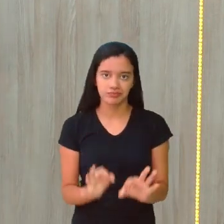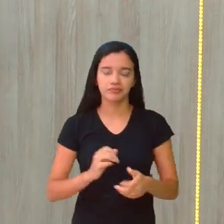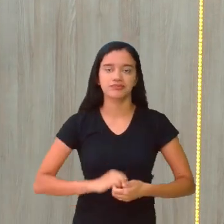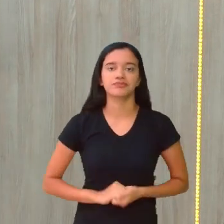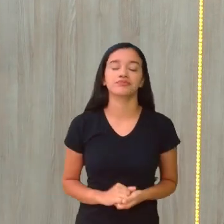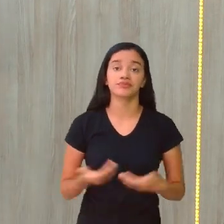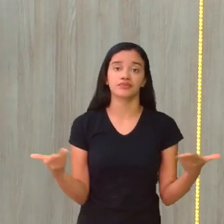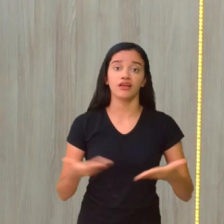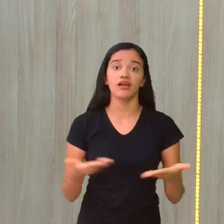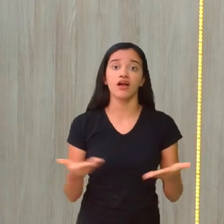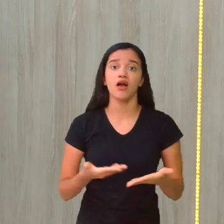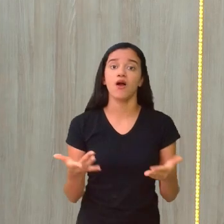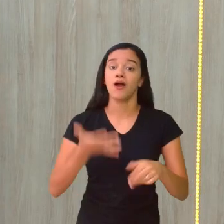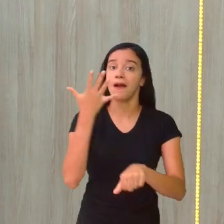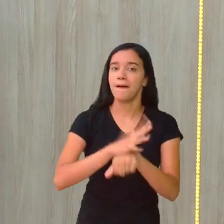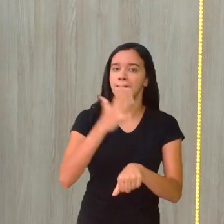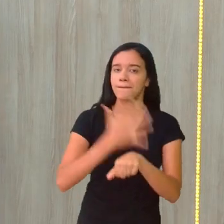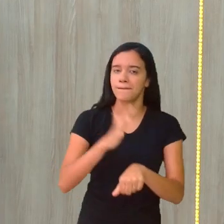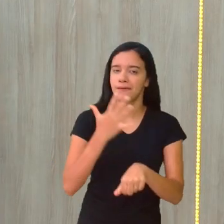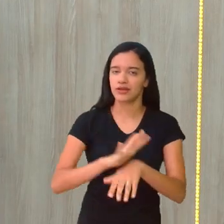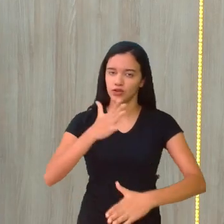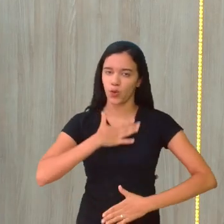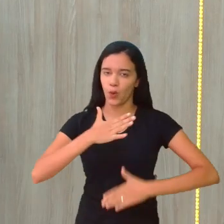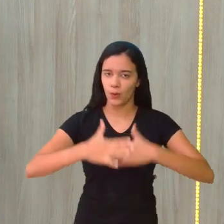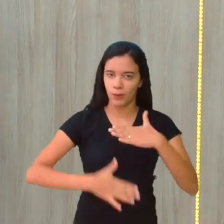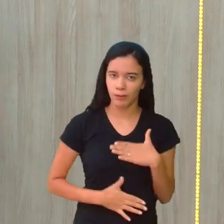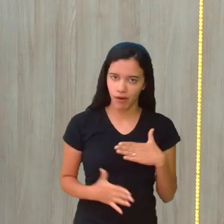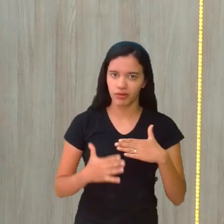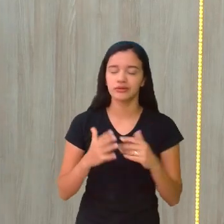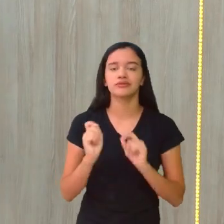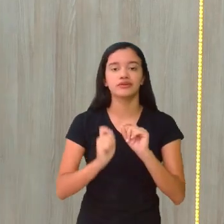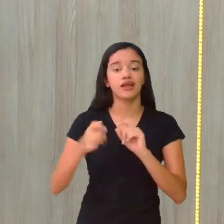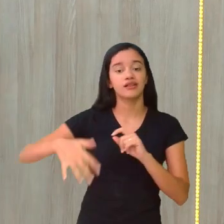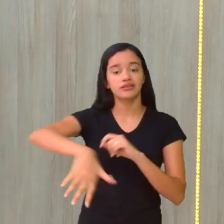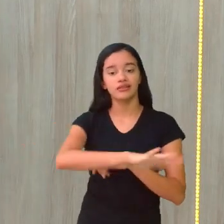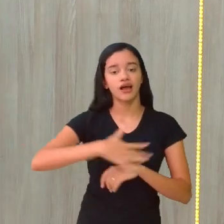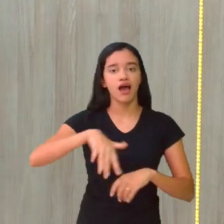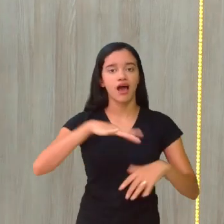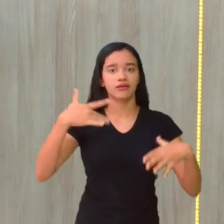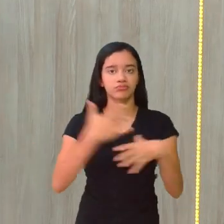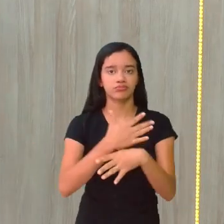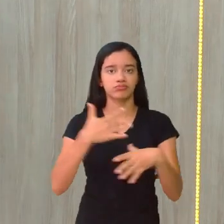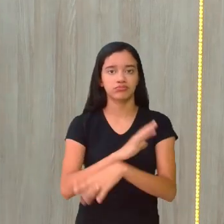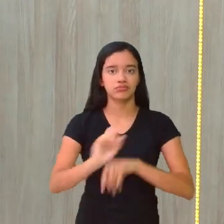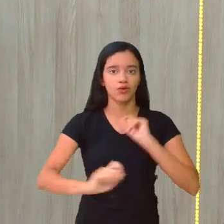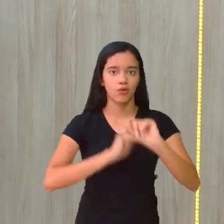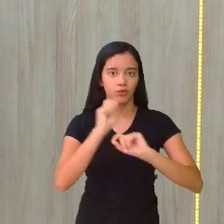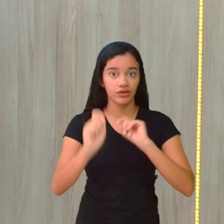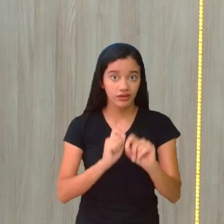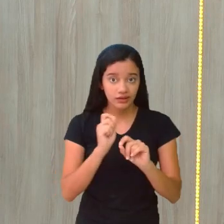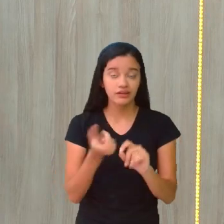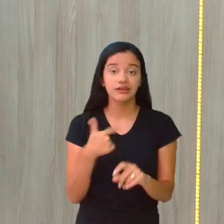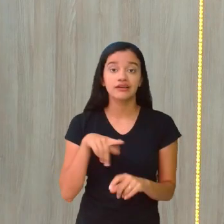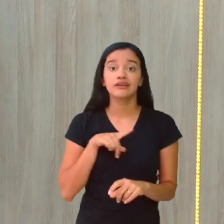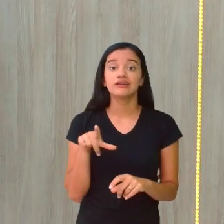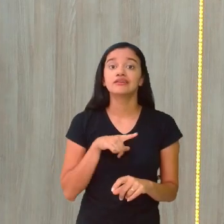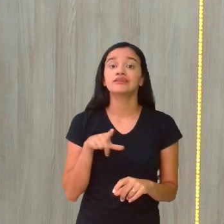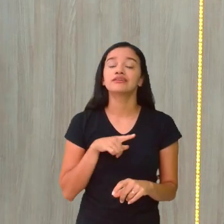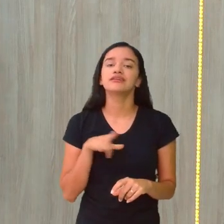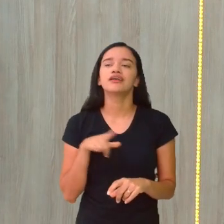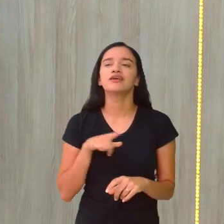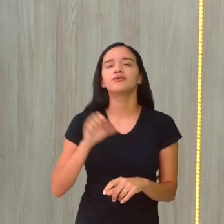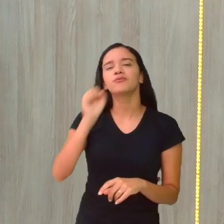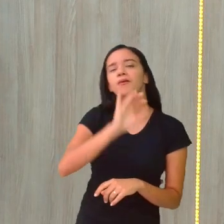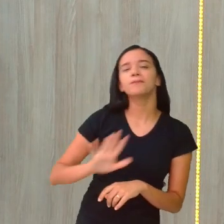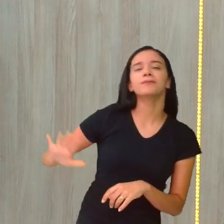aí, já as práticas corporais de aventura da área urbana, elas exploram aí uma